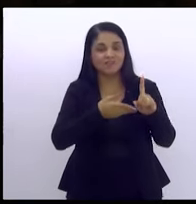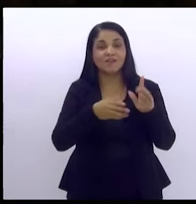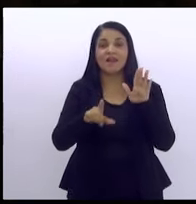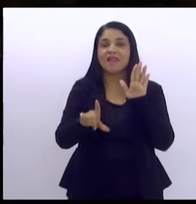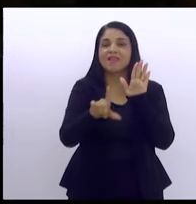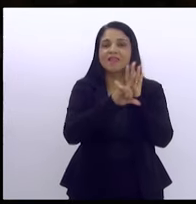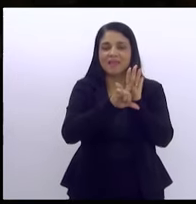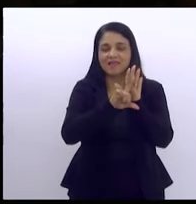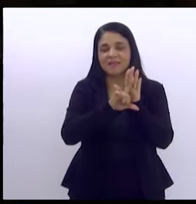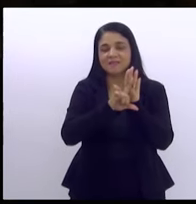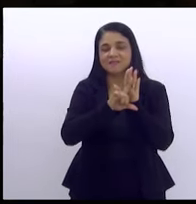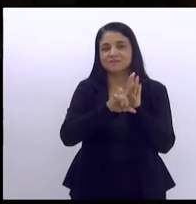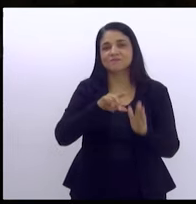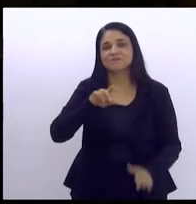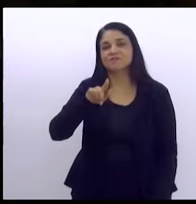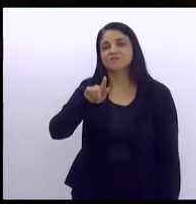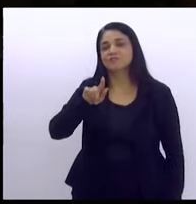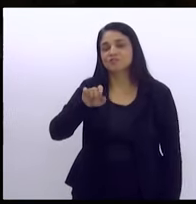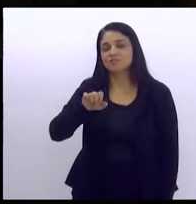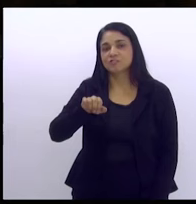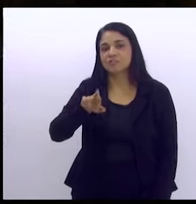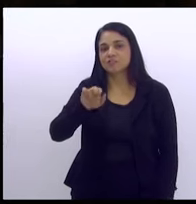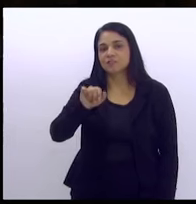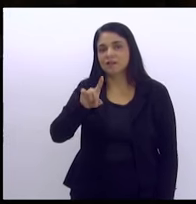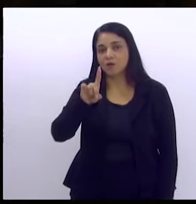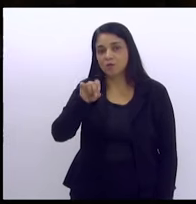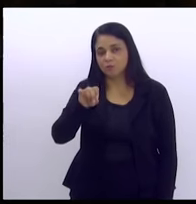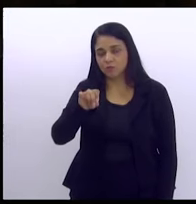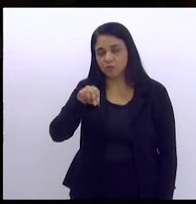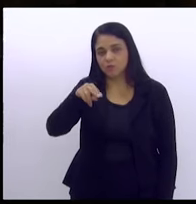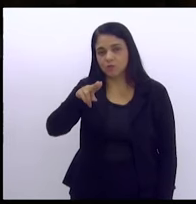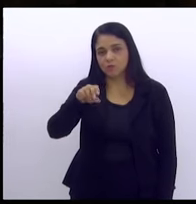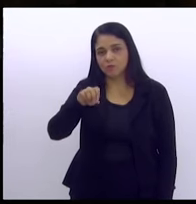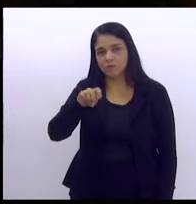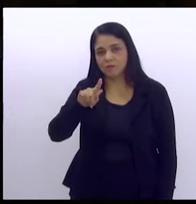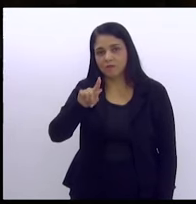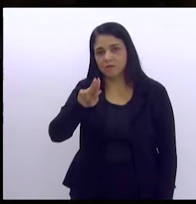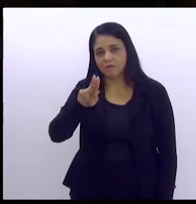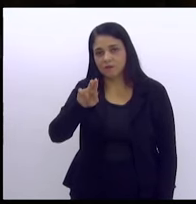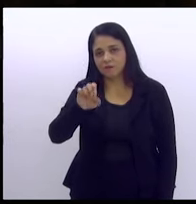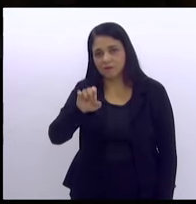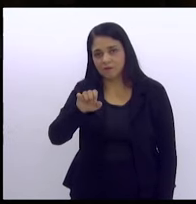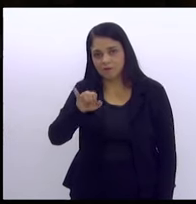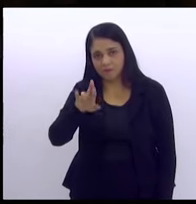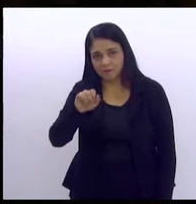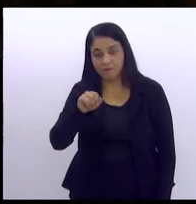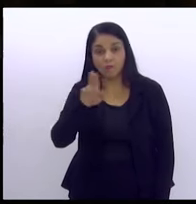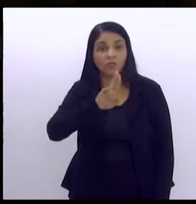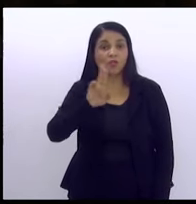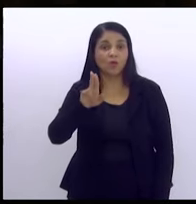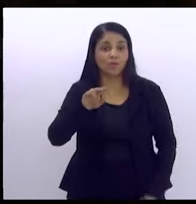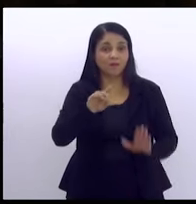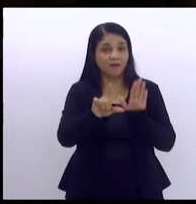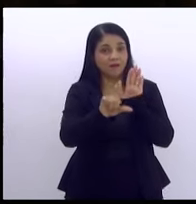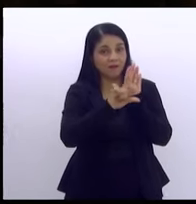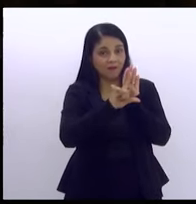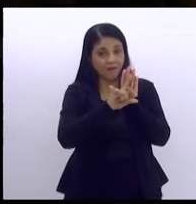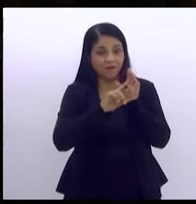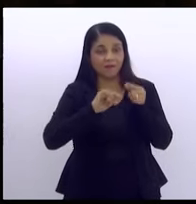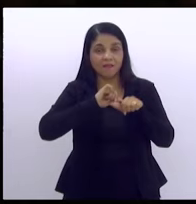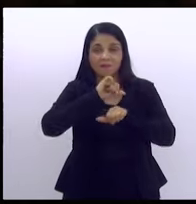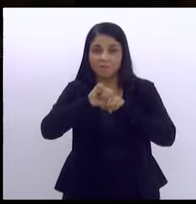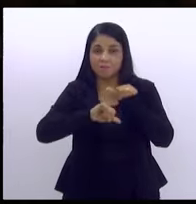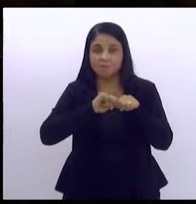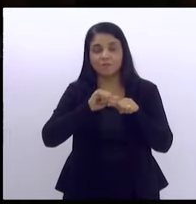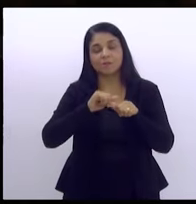do Dr. Geraldo Nogueira, que a lei poderia, então, se tornar a Lei Geraldo Nogueira, que altera a lei do DECRAD